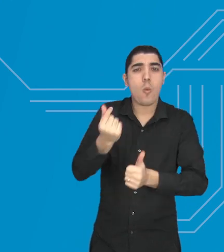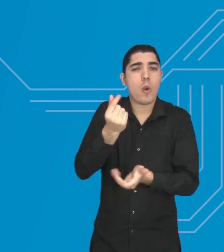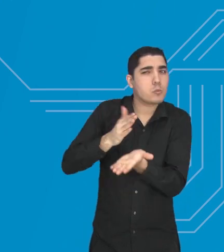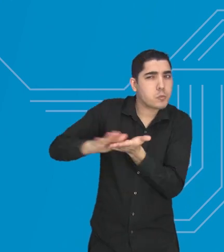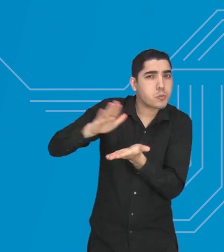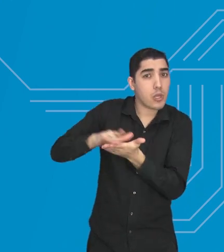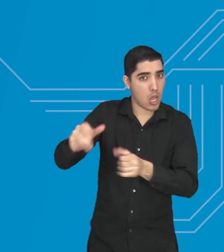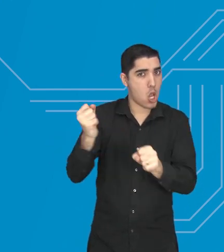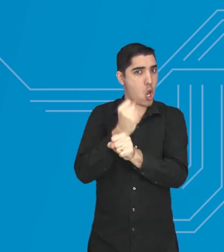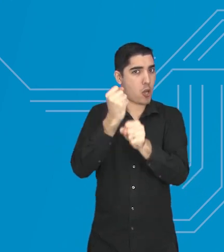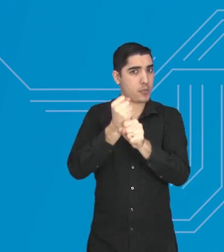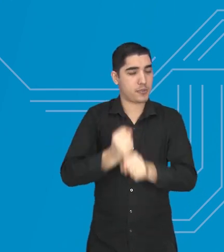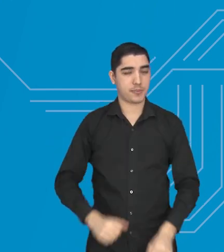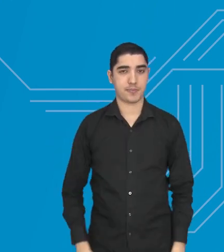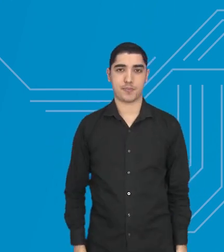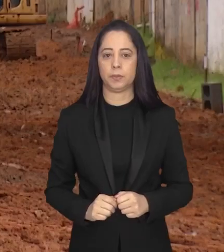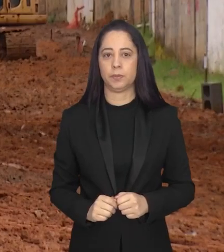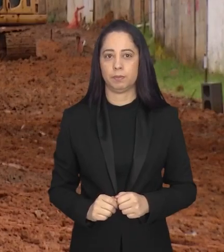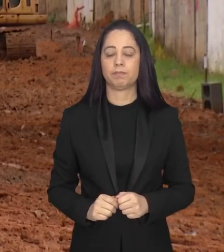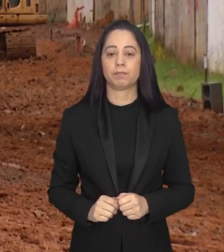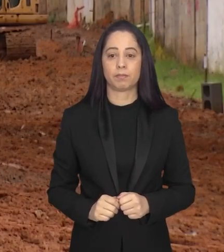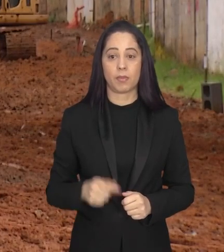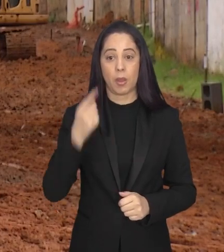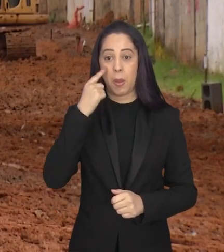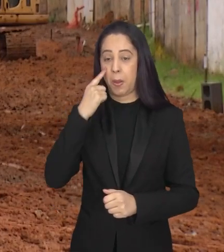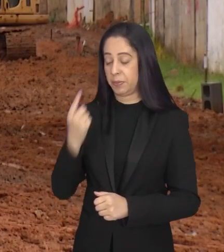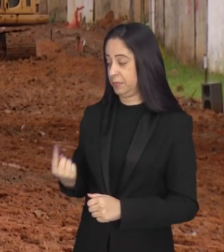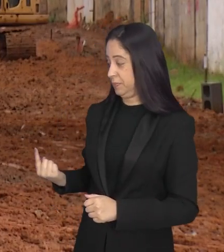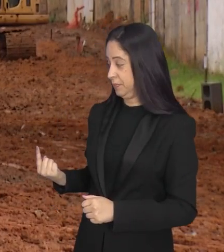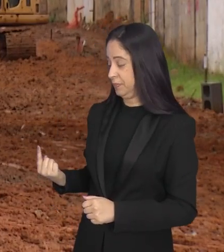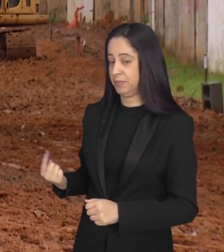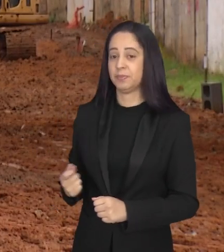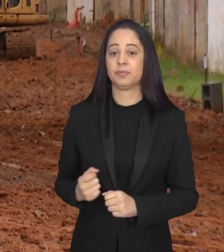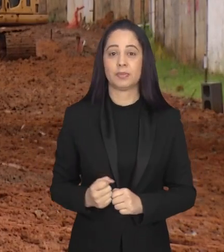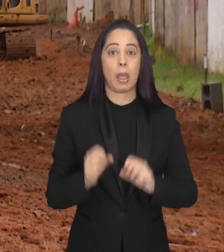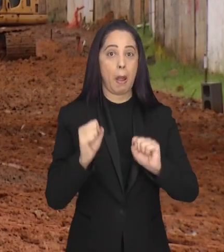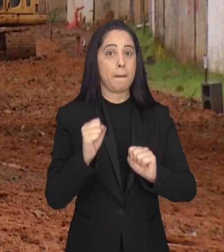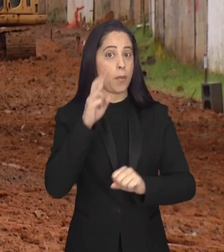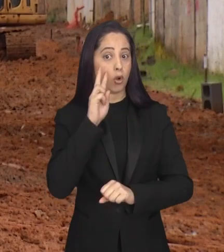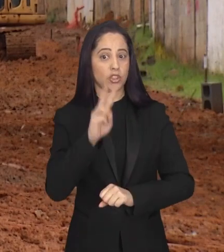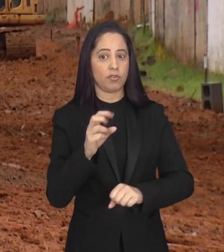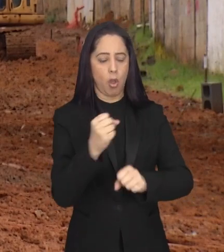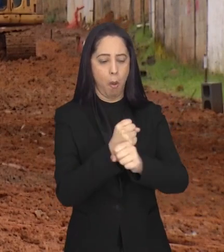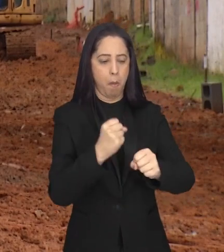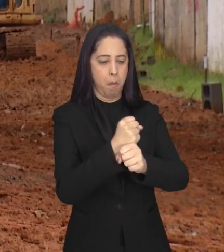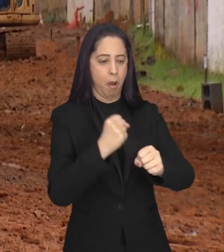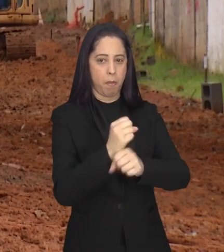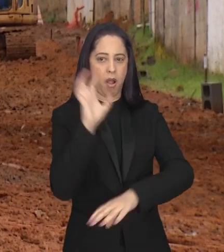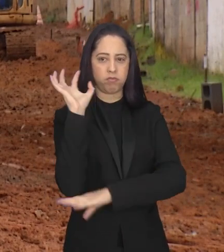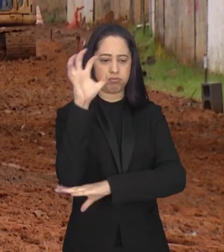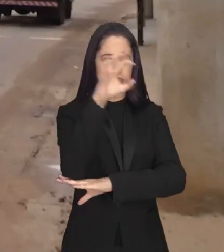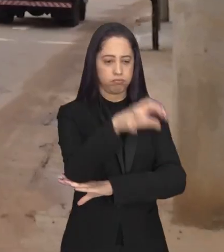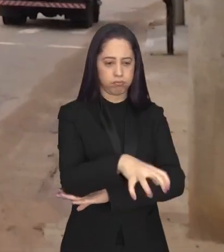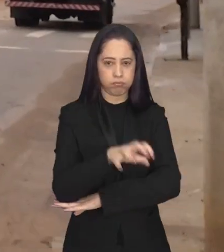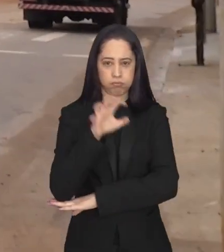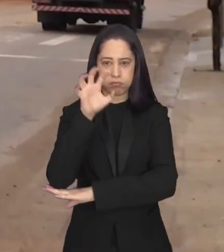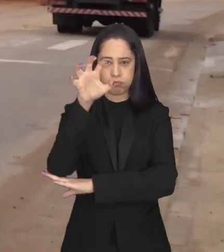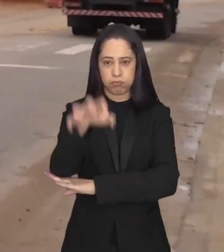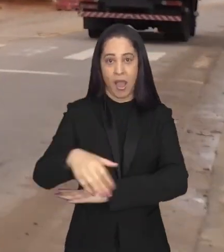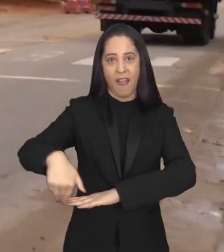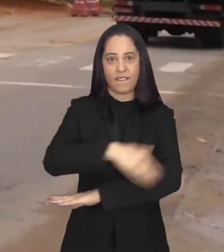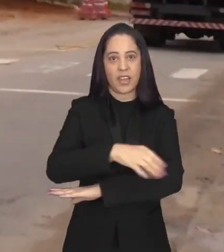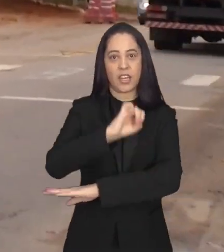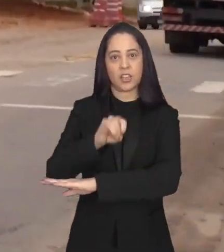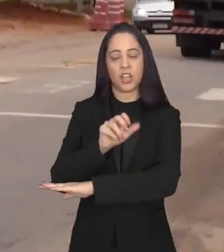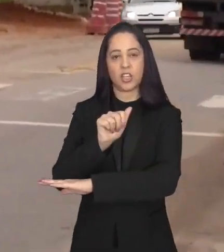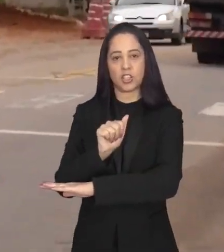de fiscalizar os gastos públicos. Quem passa por aqui pode ver o andamento dos trabalhos de construção da Via Jaguari, corredor viário de